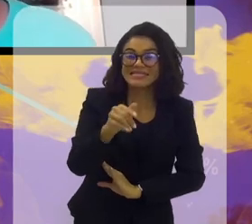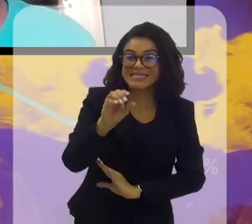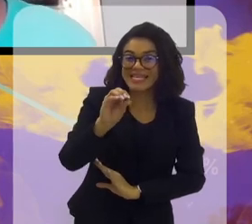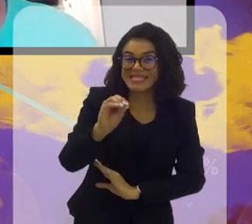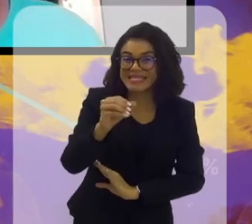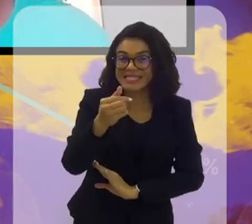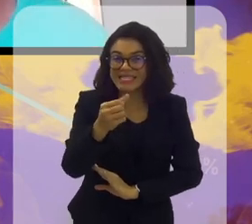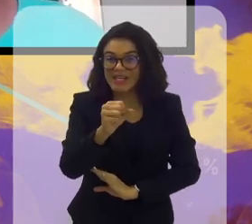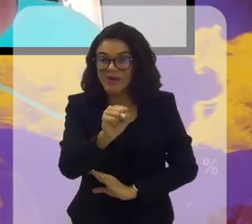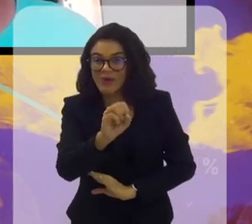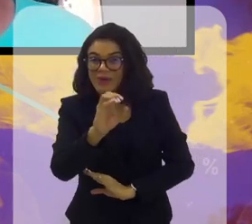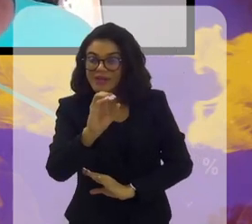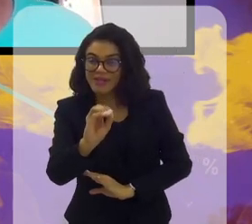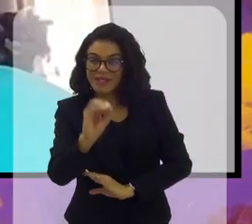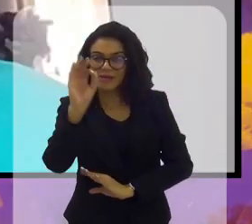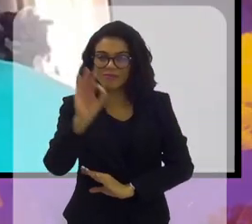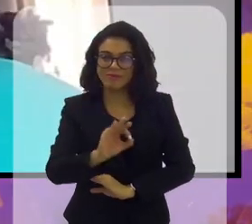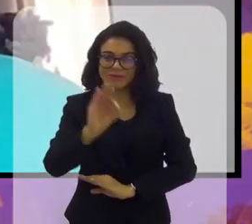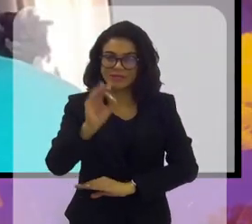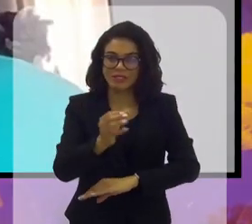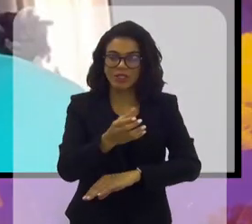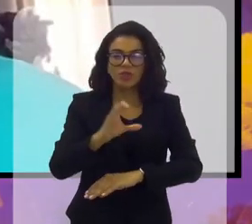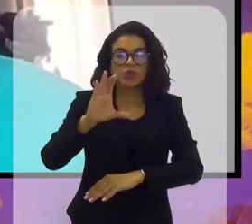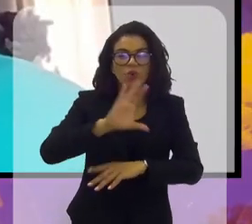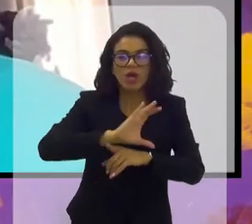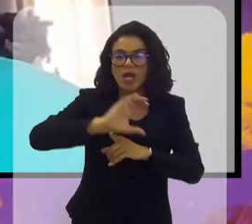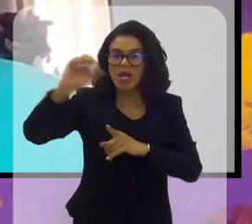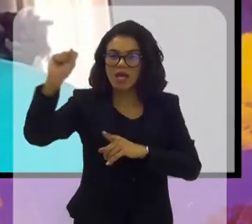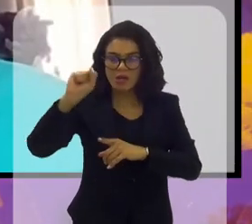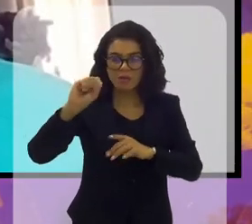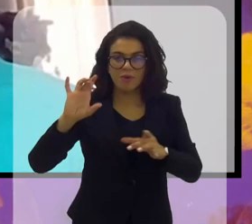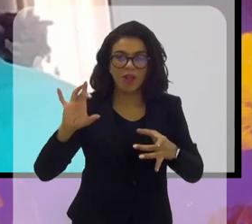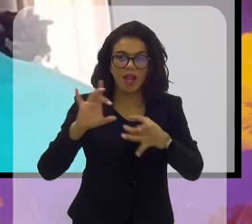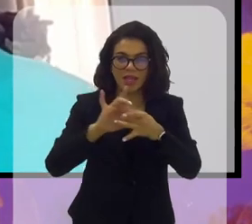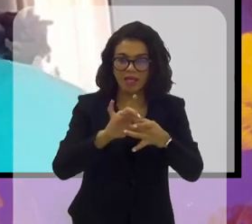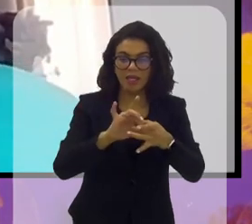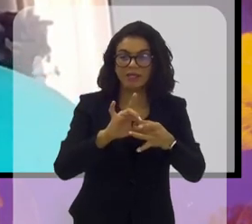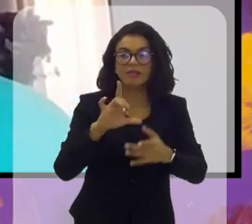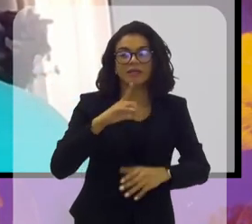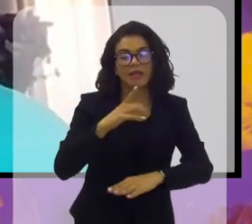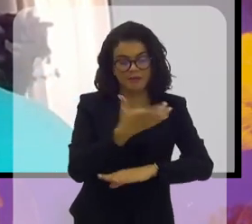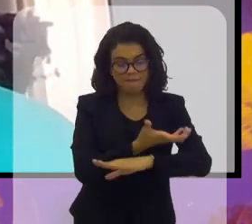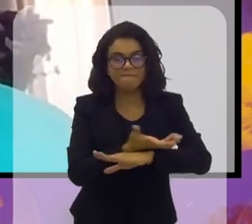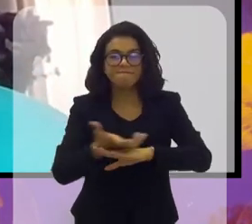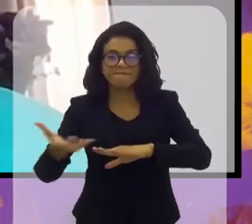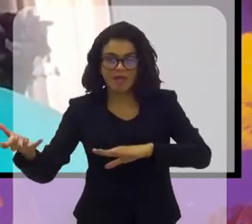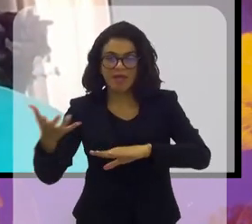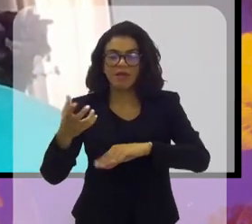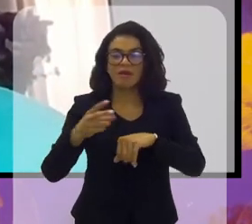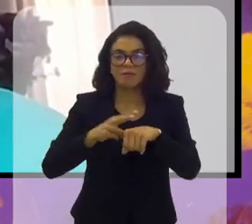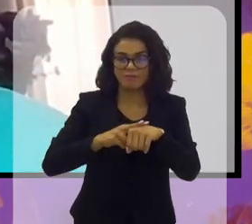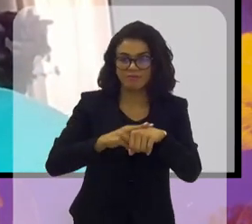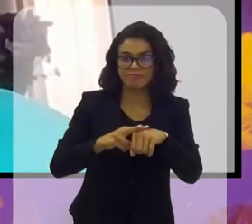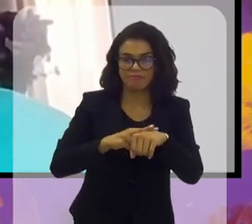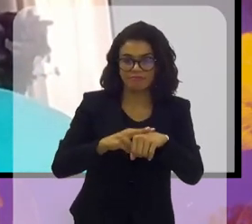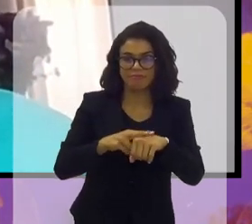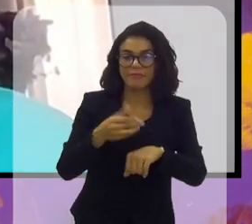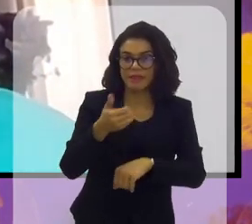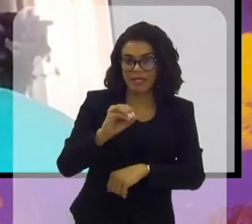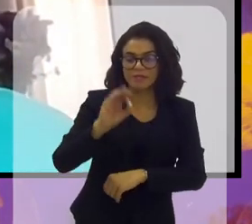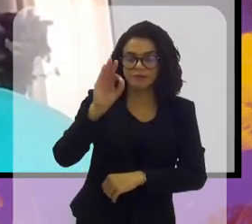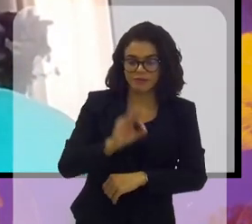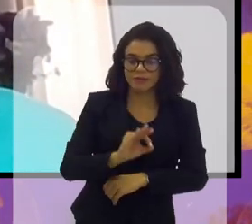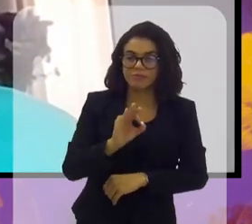top. Perfeito. 70, 80% dos gramados da Champions League tem 7 a 10% de fibra sintética cravada no meio do